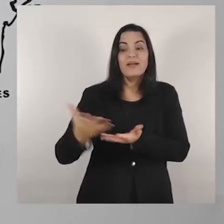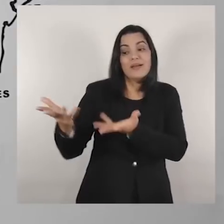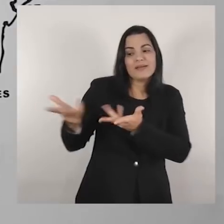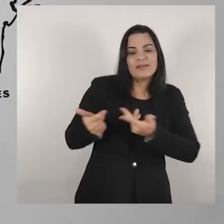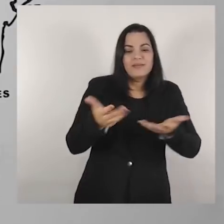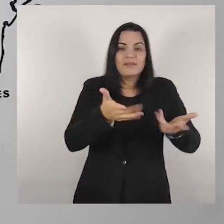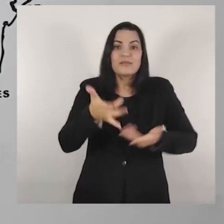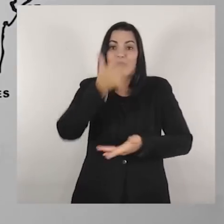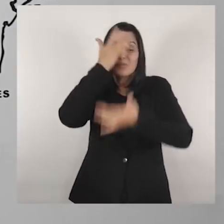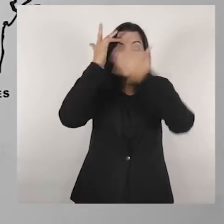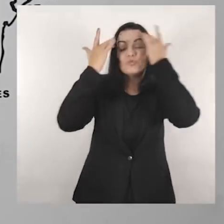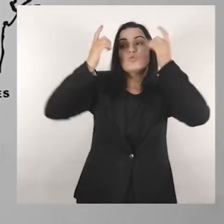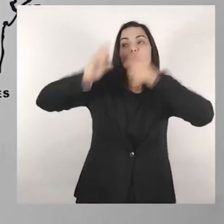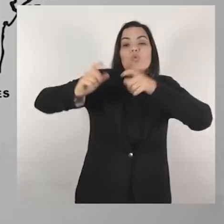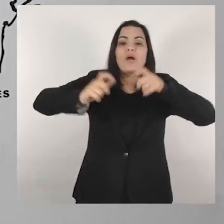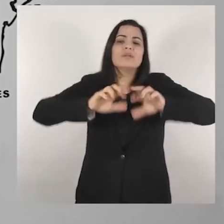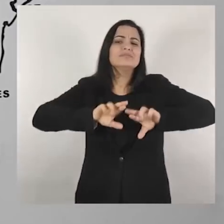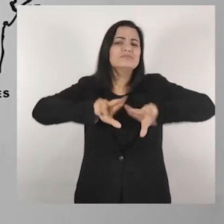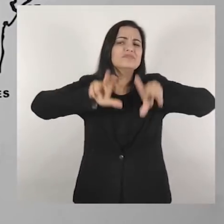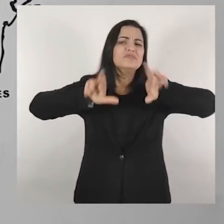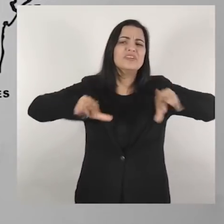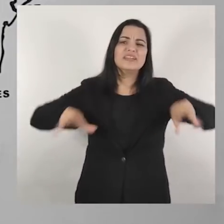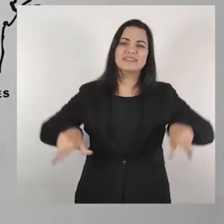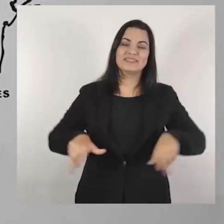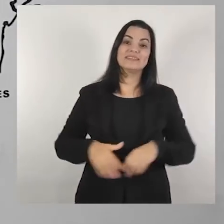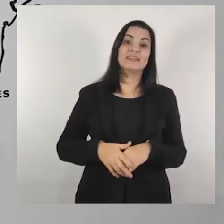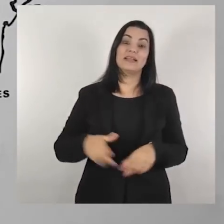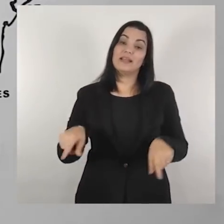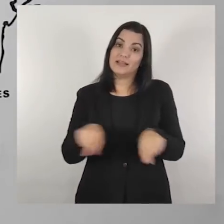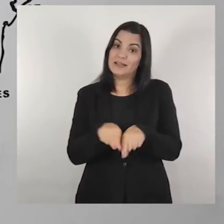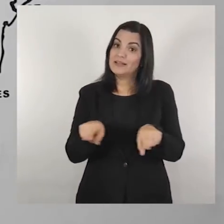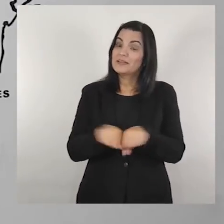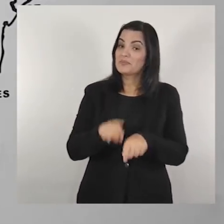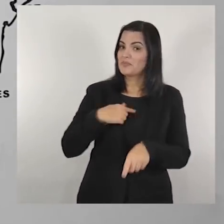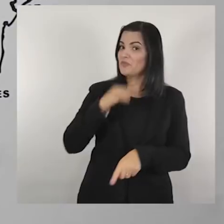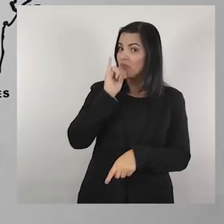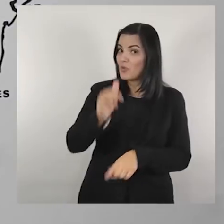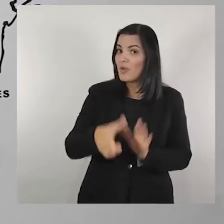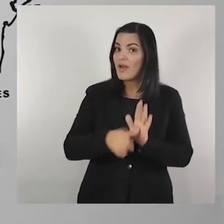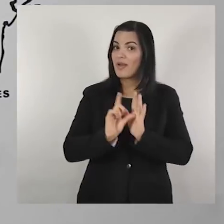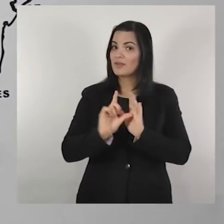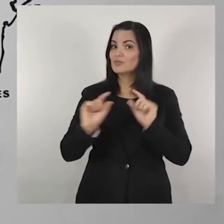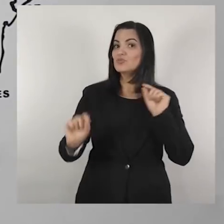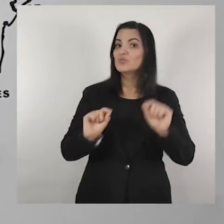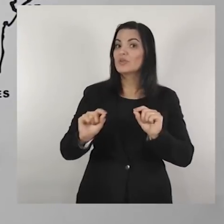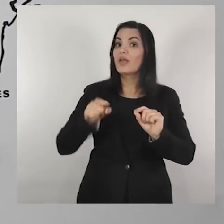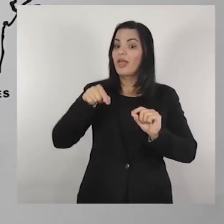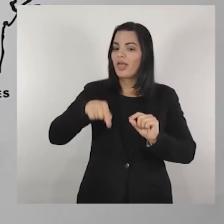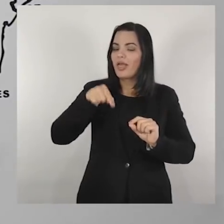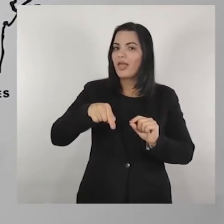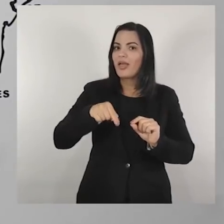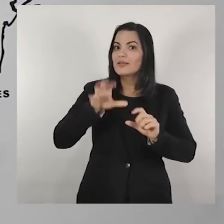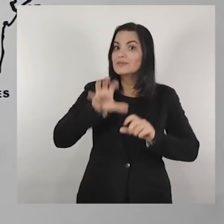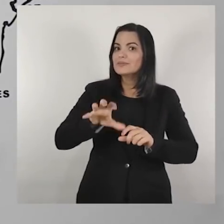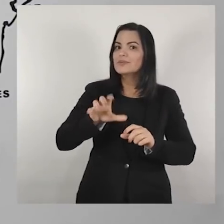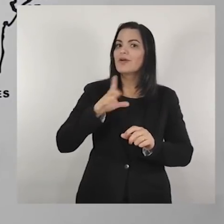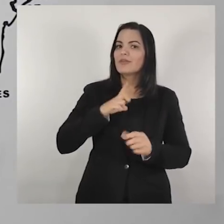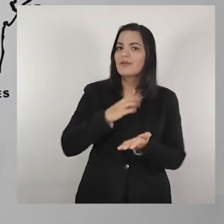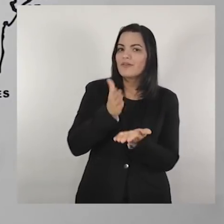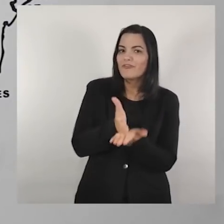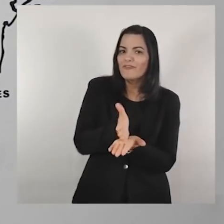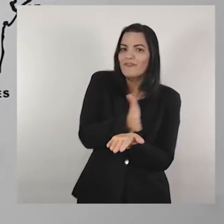diferentes locais. Além disso, eu já te contei que essa região faz fronteira com